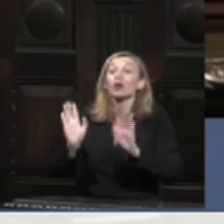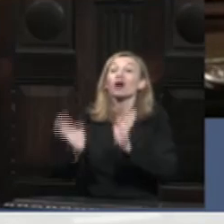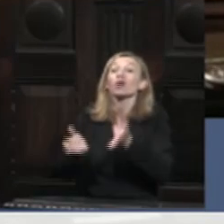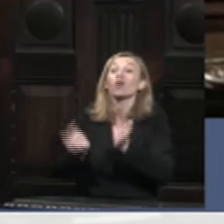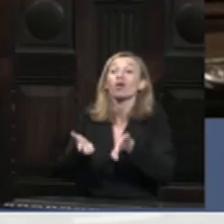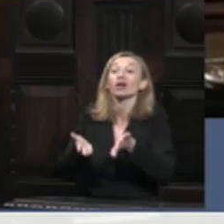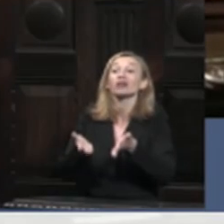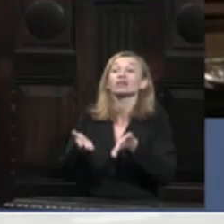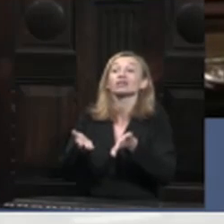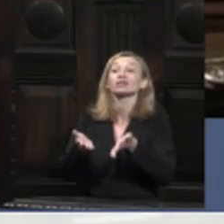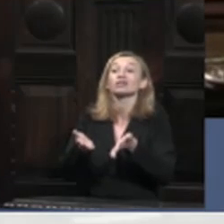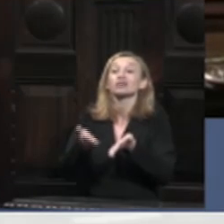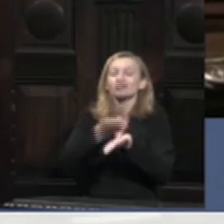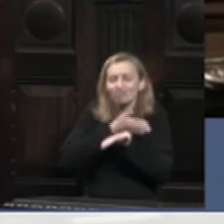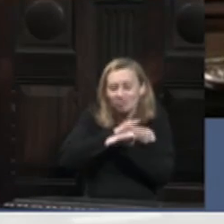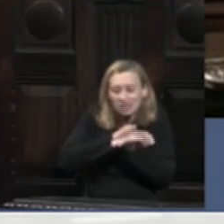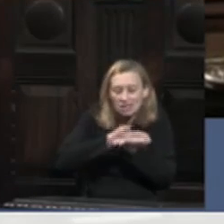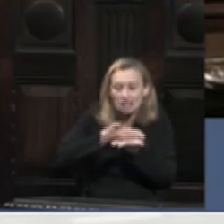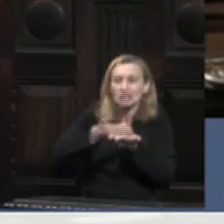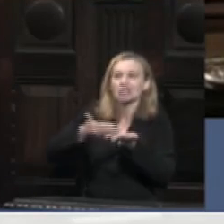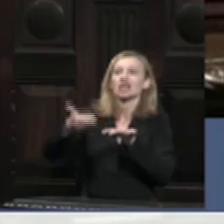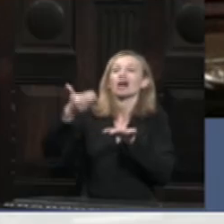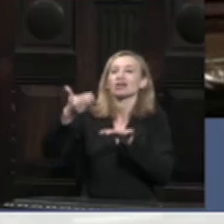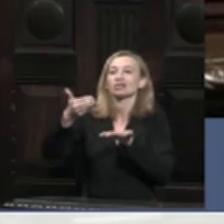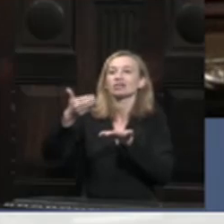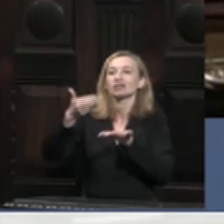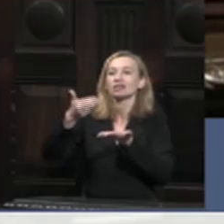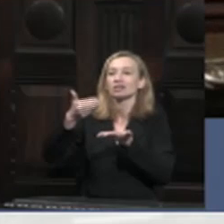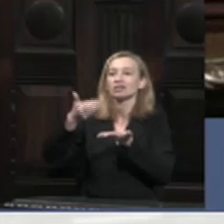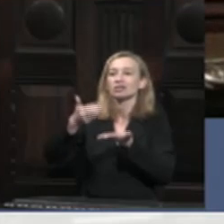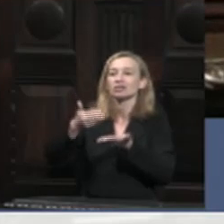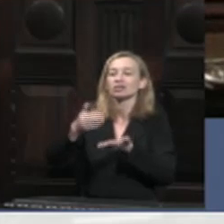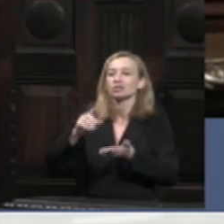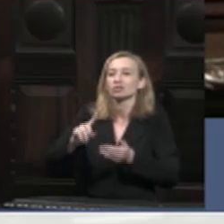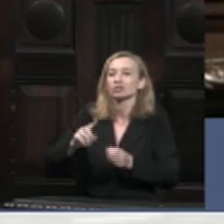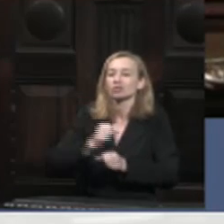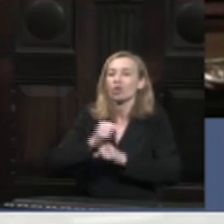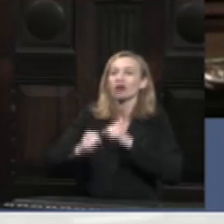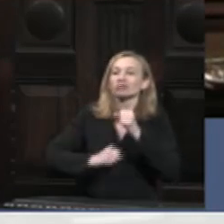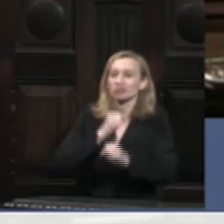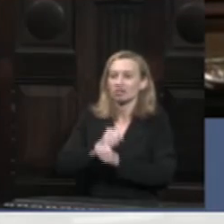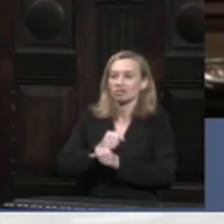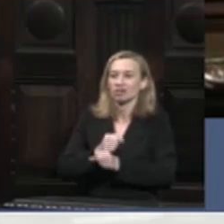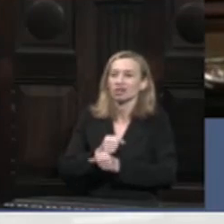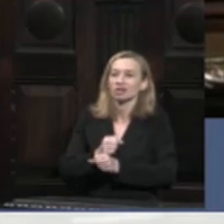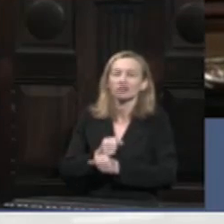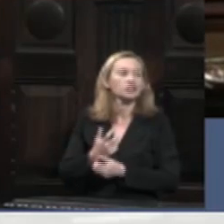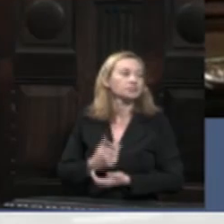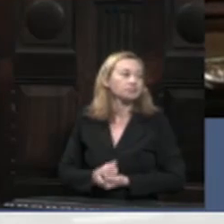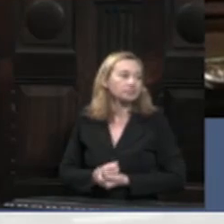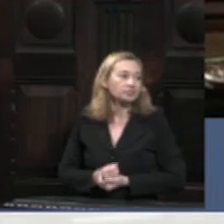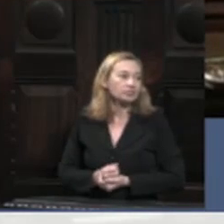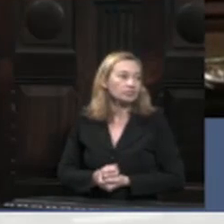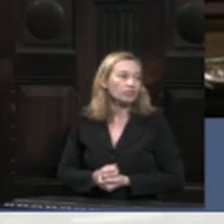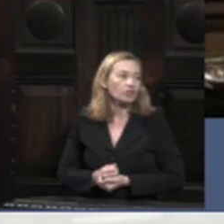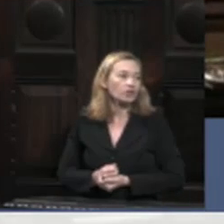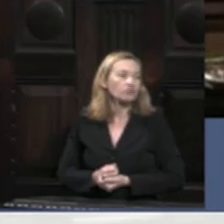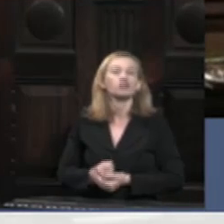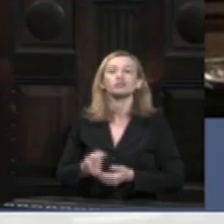que temos assumido, as leis que temos feito, a forma vigilante como temos tentado fiscalizar o Poder Executivo ao longo do mandato, é